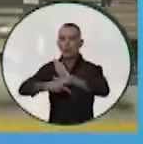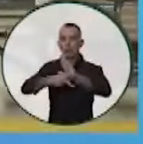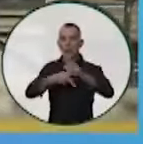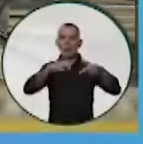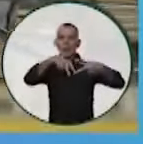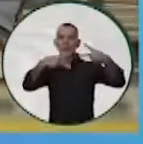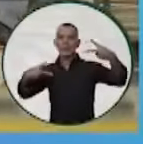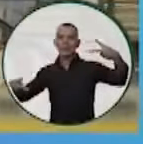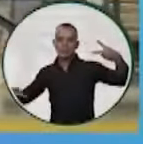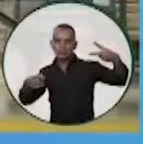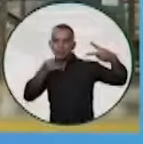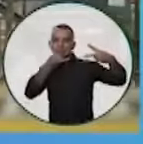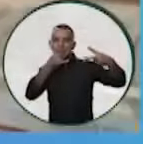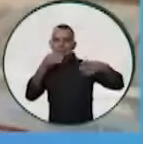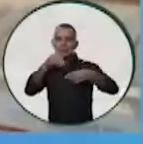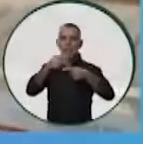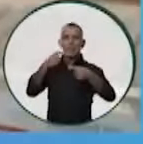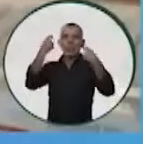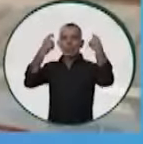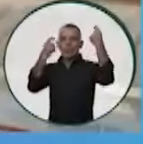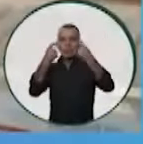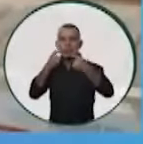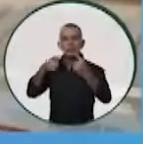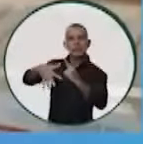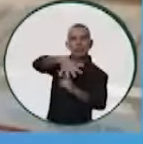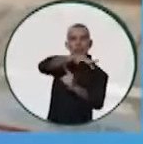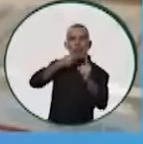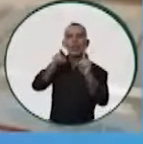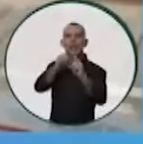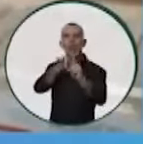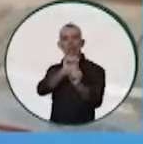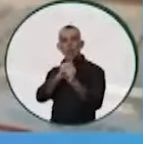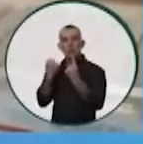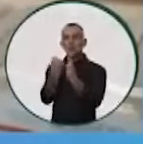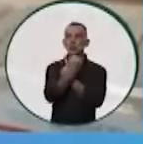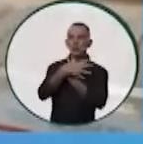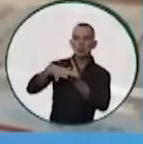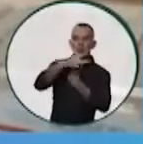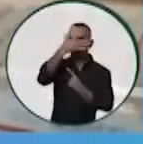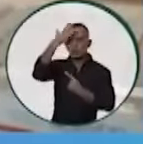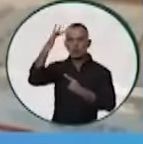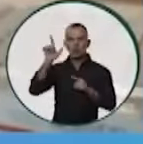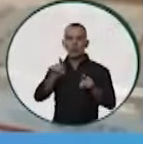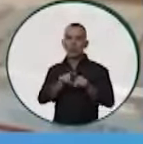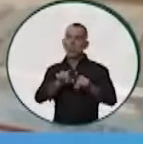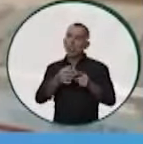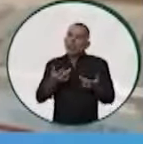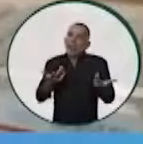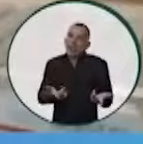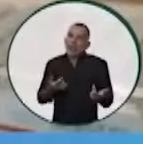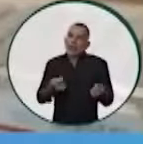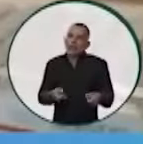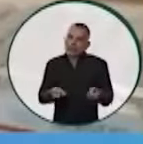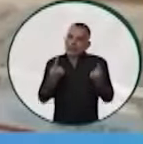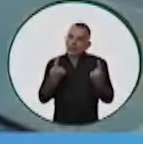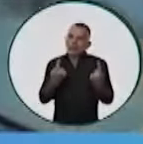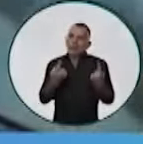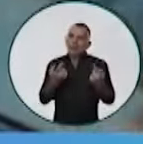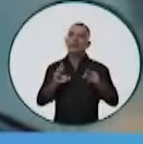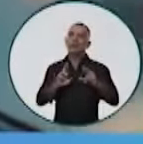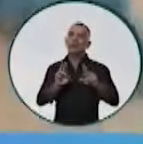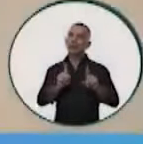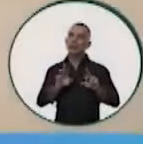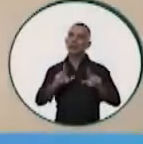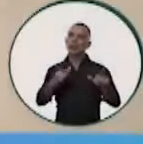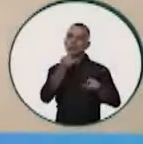de 250 famílias. Vamos também ampliar para todas as nossas lojas o que hoje já é o maior programa de